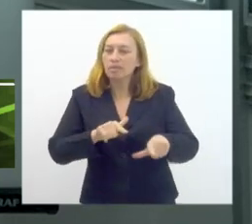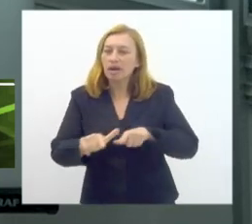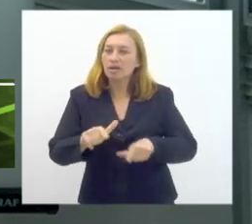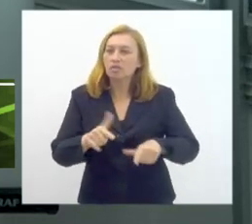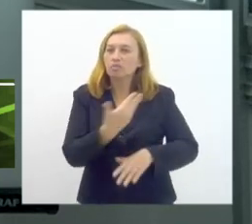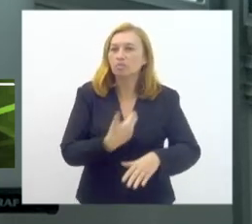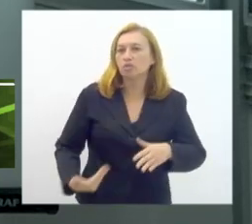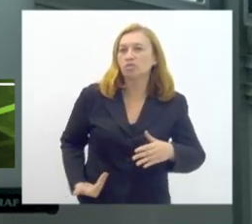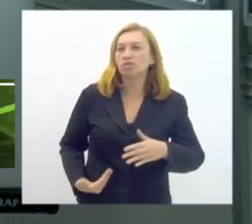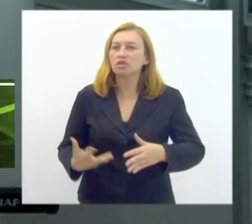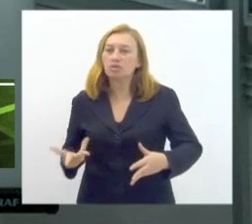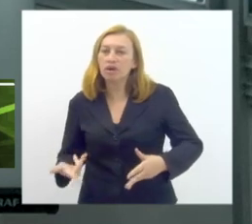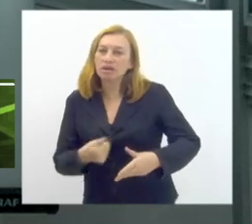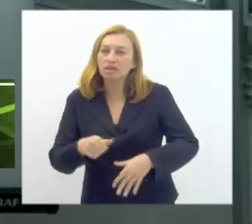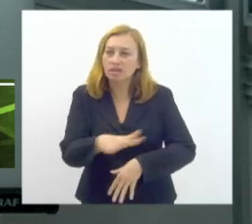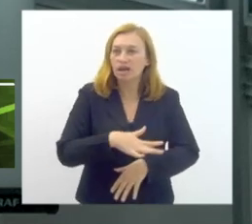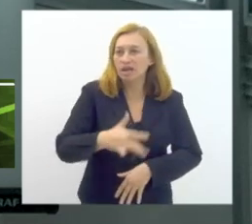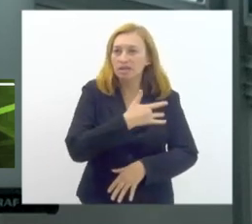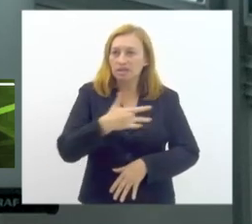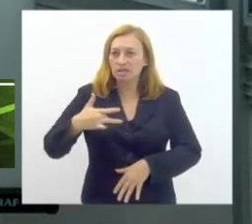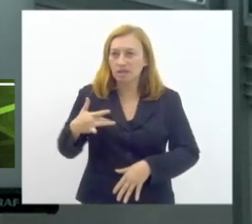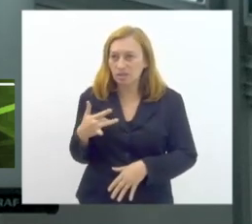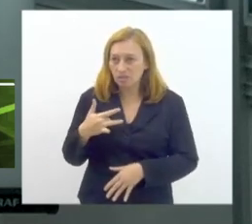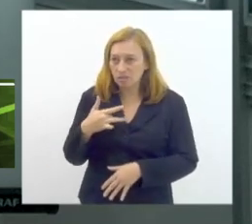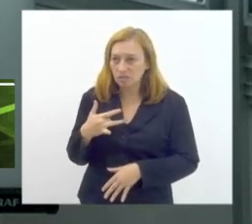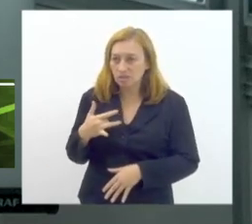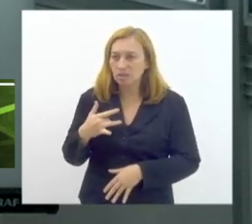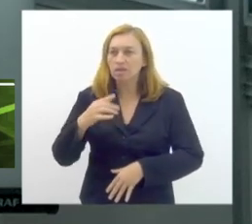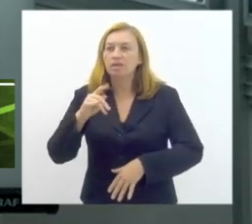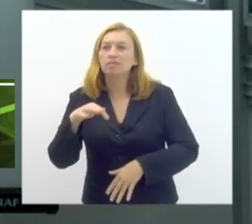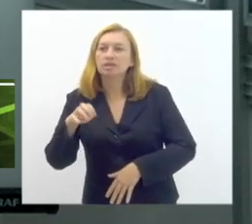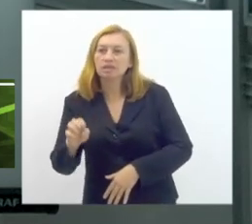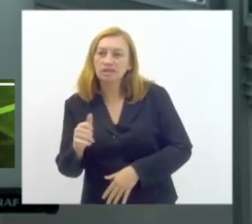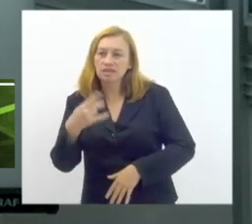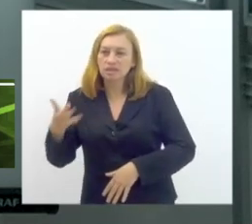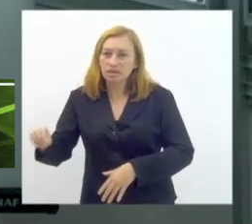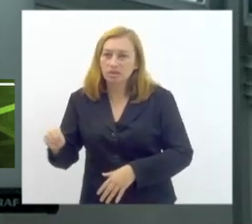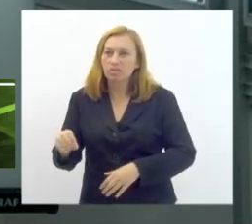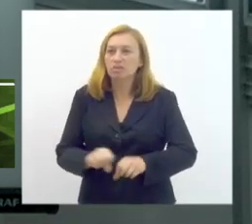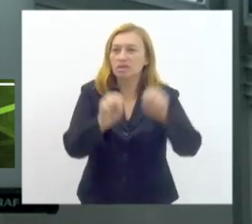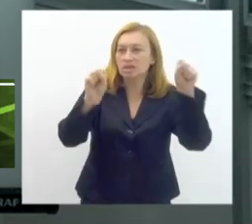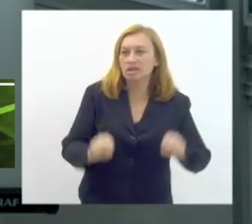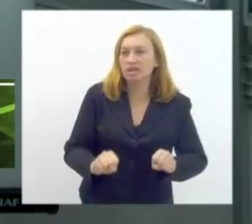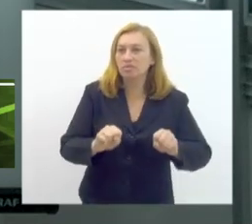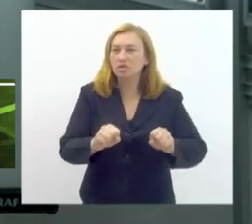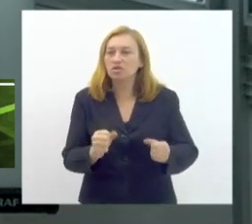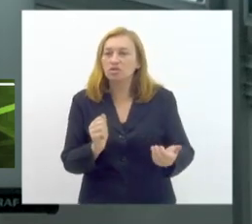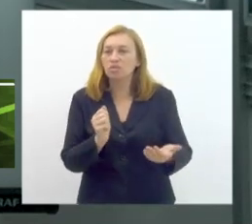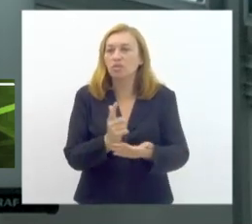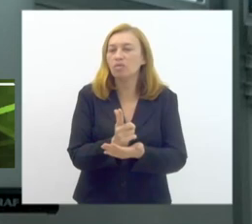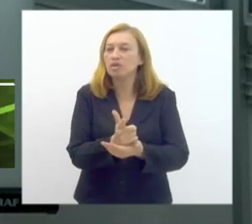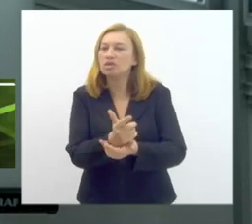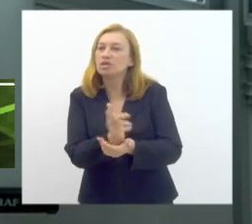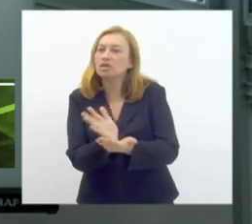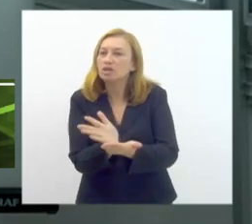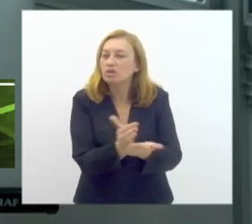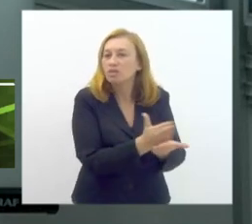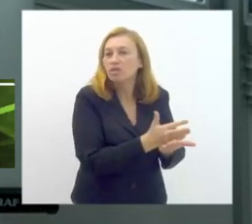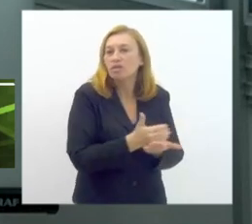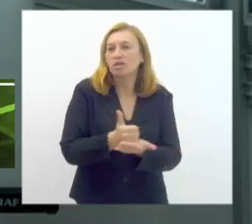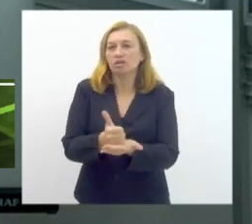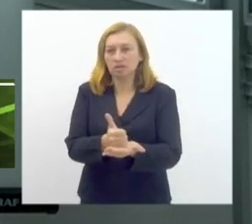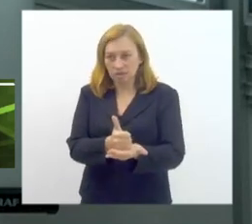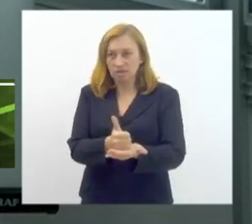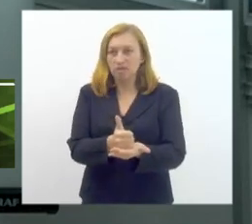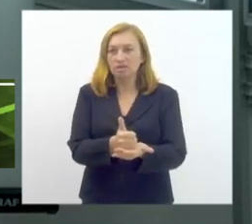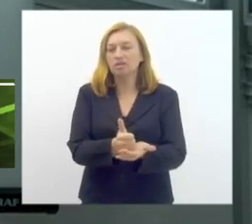qualidade na área da saúde. Projeto inédito no Conleste e região. Tem como objetivo inicial a implantação de um sistema de